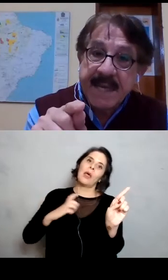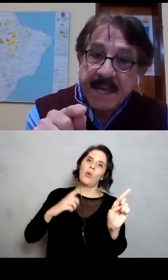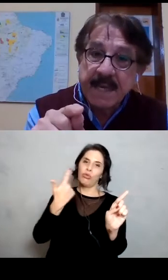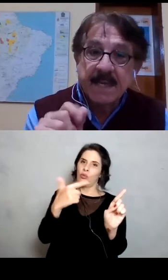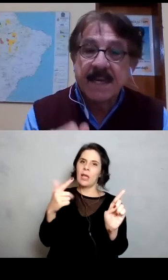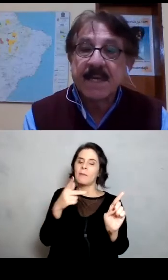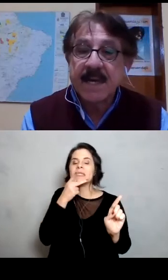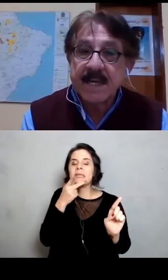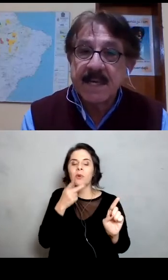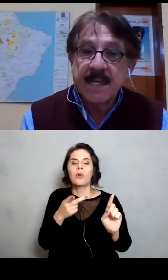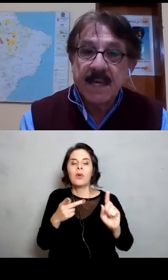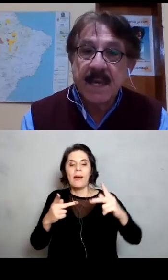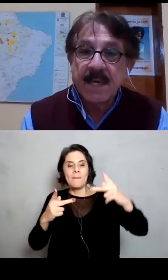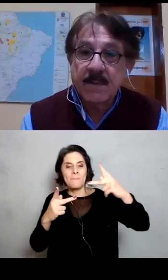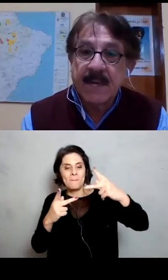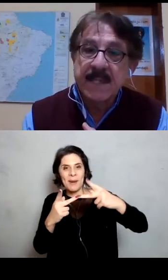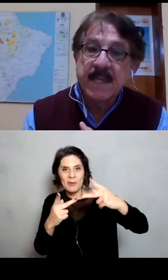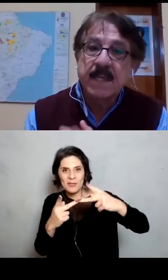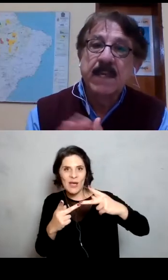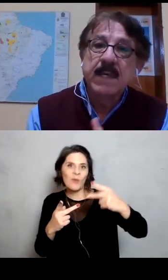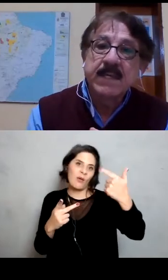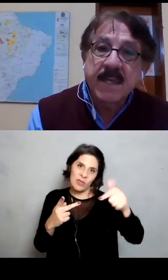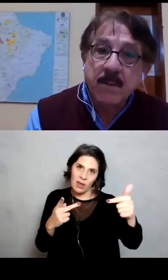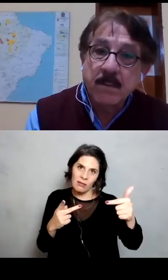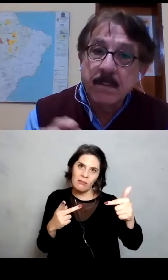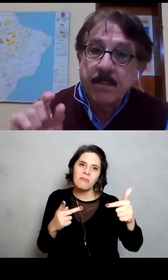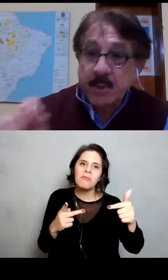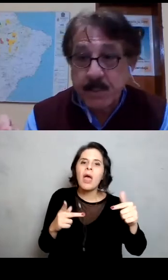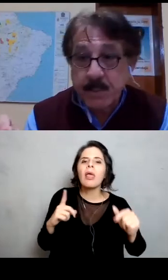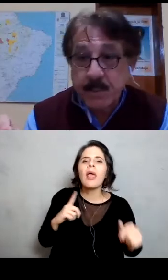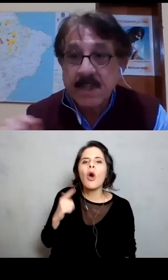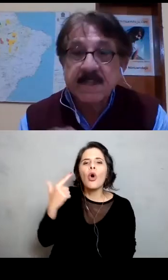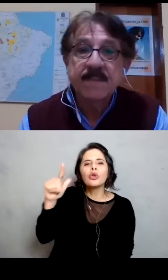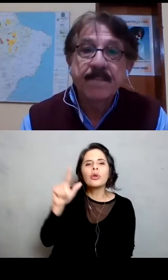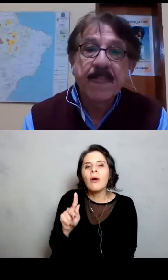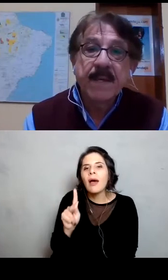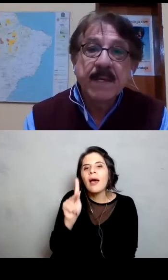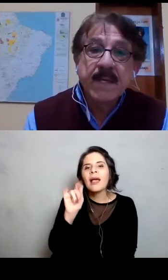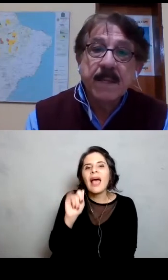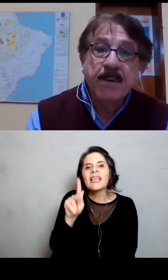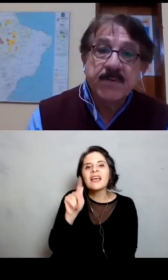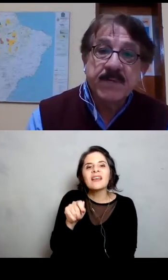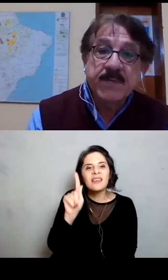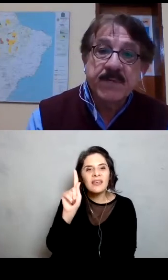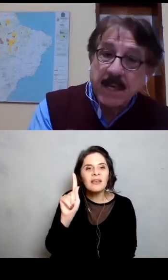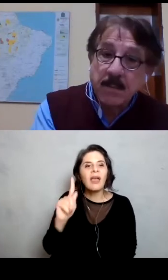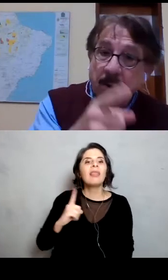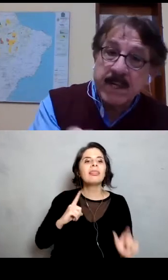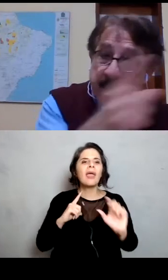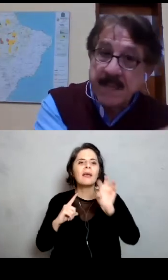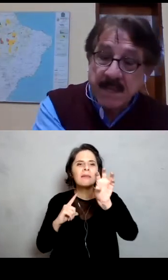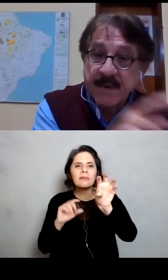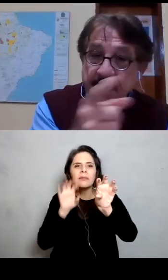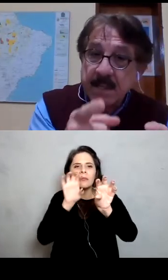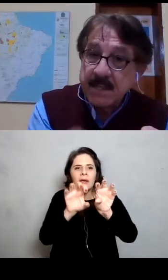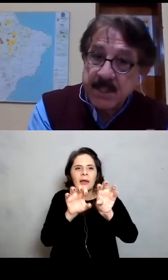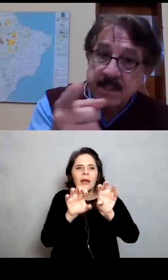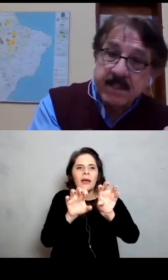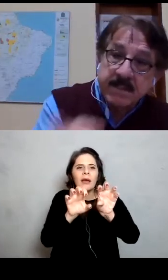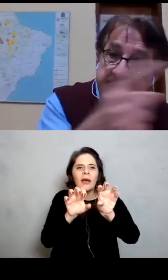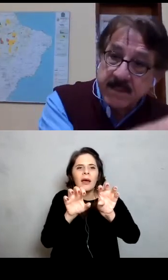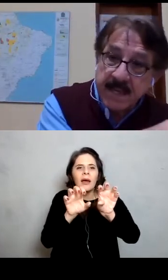aquele ire, lá em Caingangue e em Guarani, são posposições. E depois você ainda tem uma ordem também que